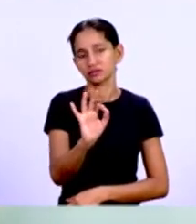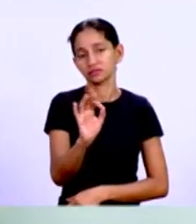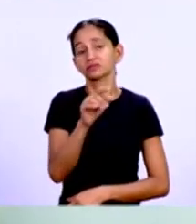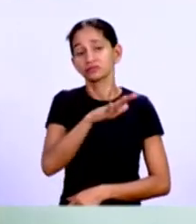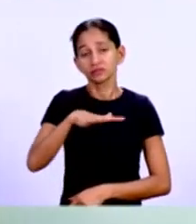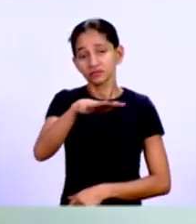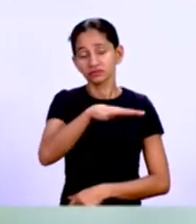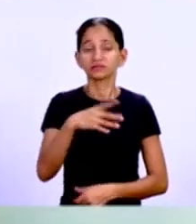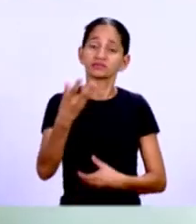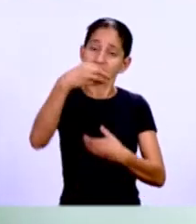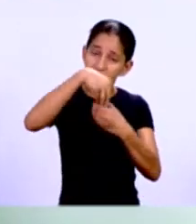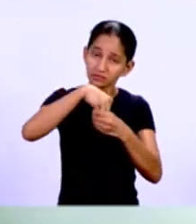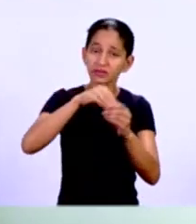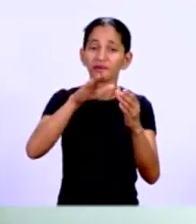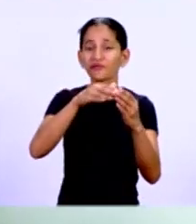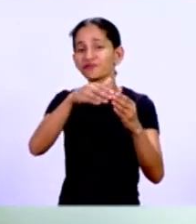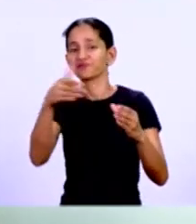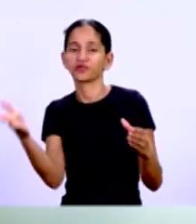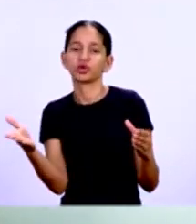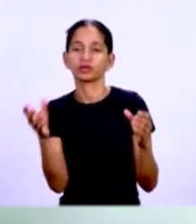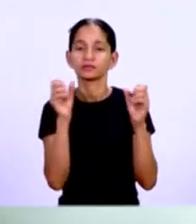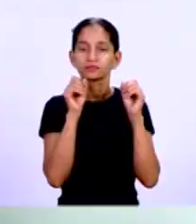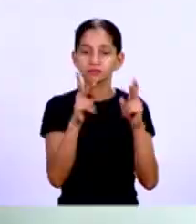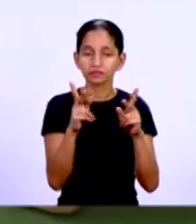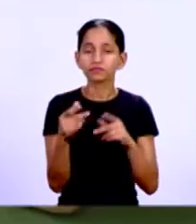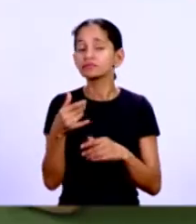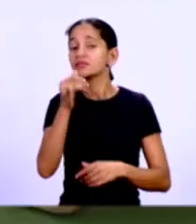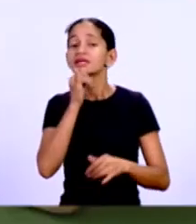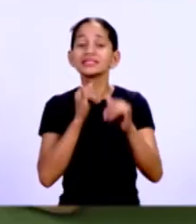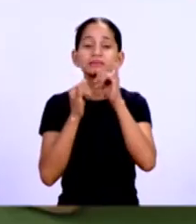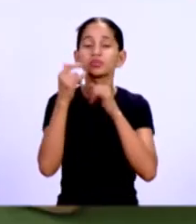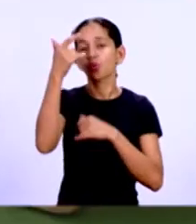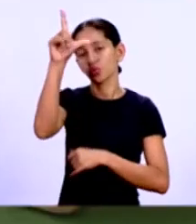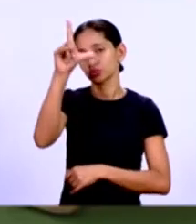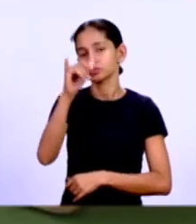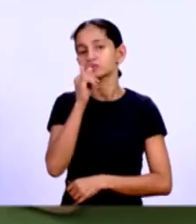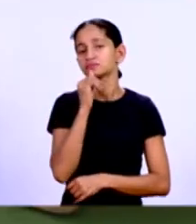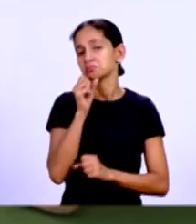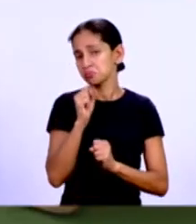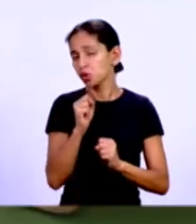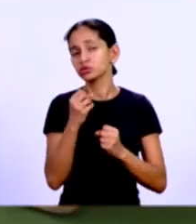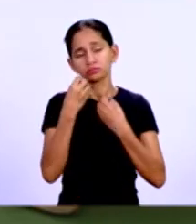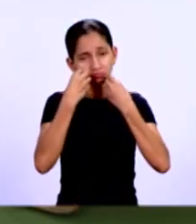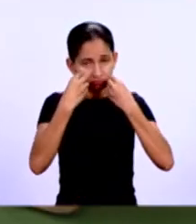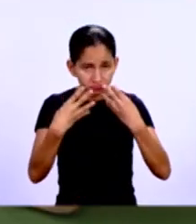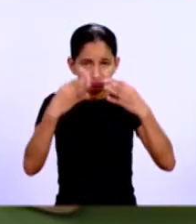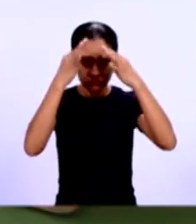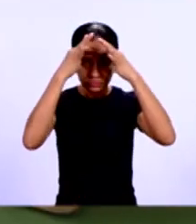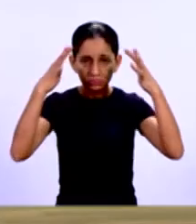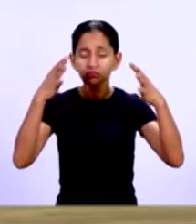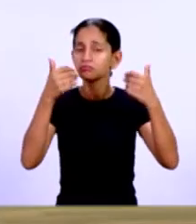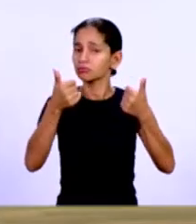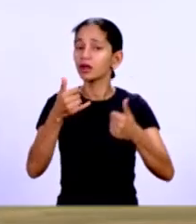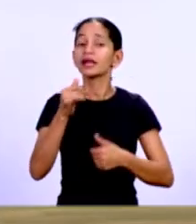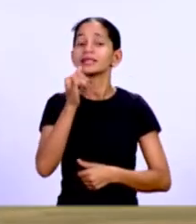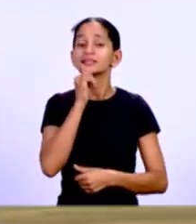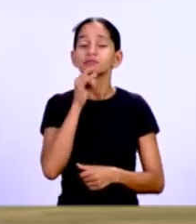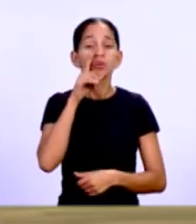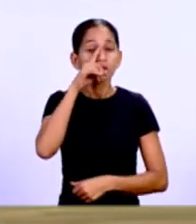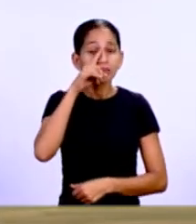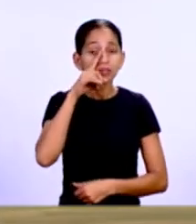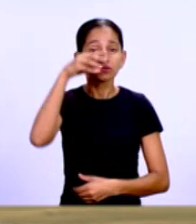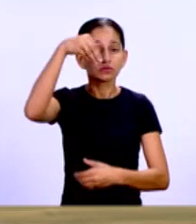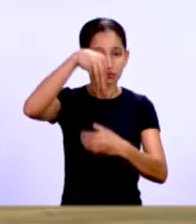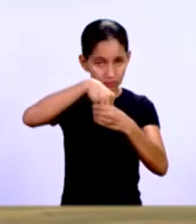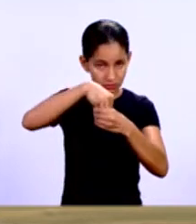que estão ligados a toda uma economia. Quer me ajudar, professor? Quer dar mais exemplo? Eu acho que ficou bastante claro, porque um risco interno, que nem a gente falou